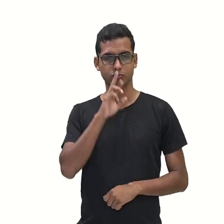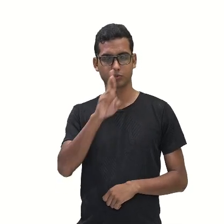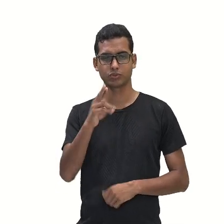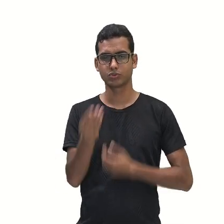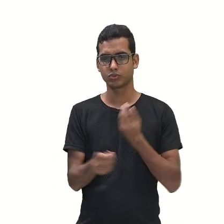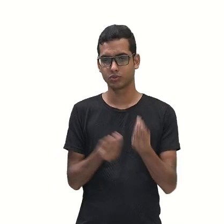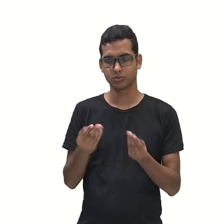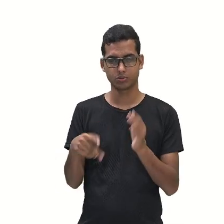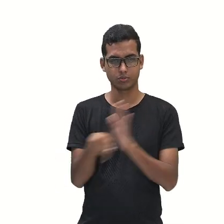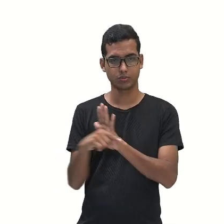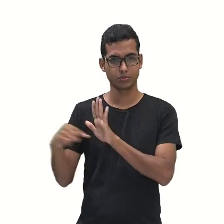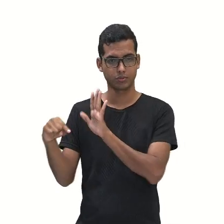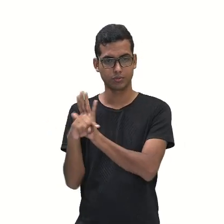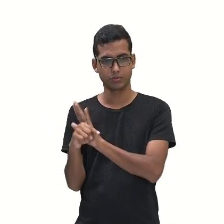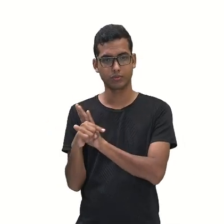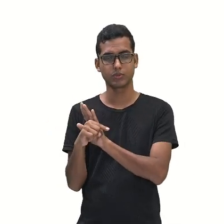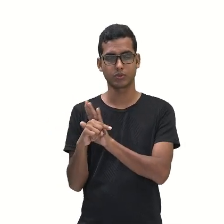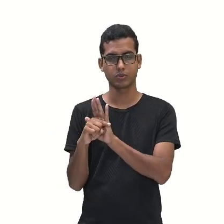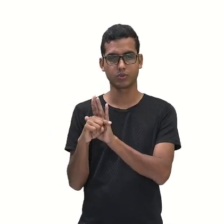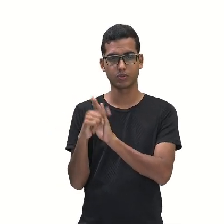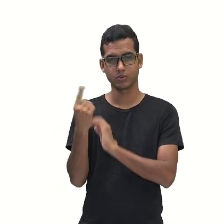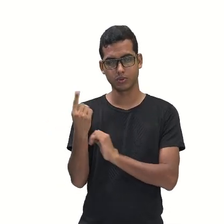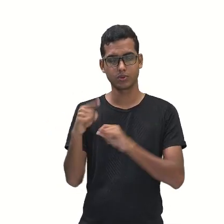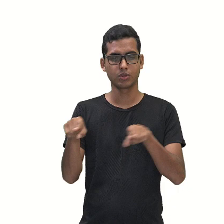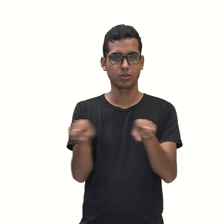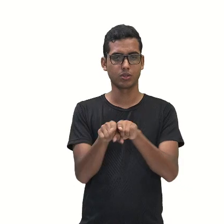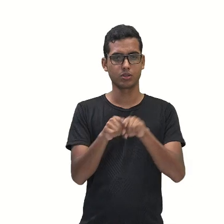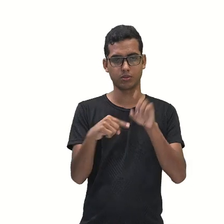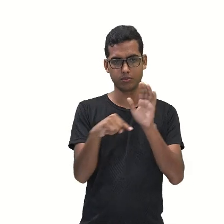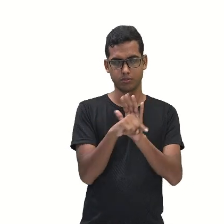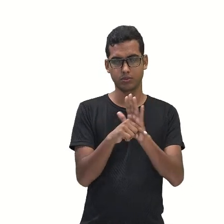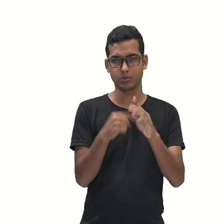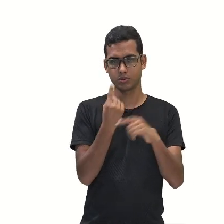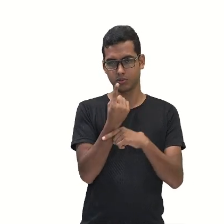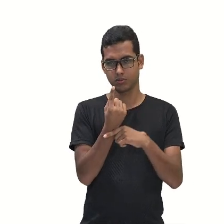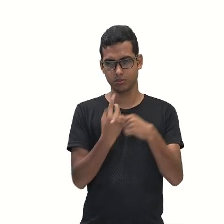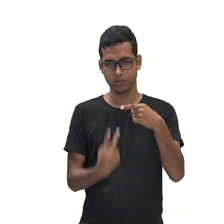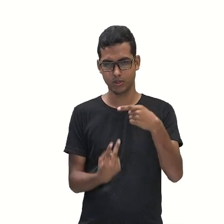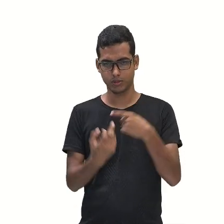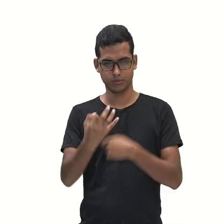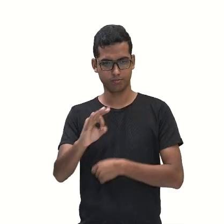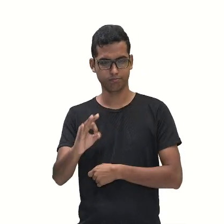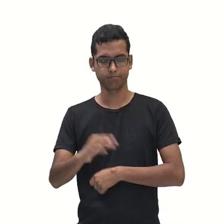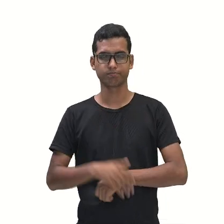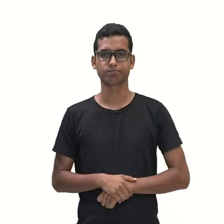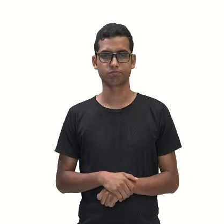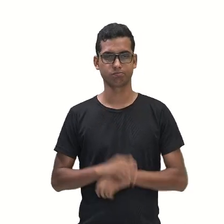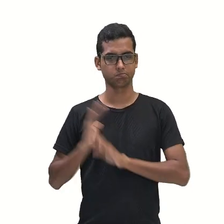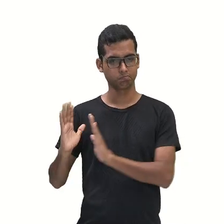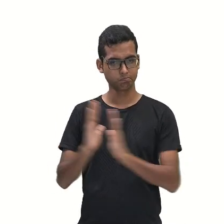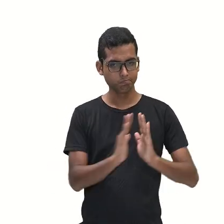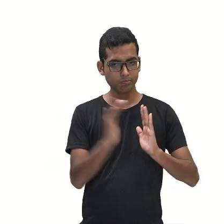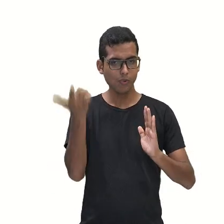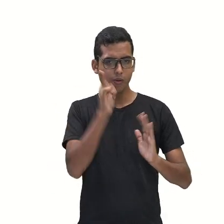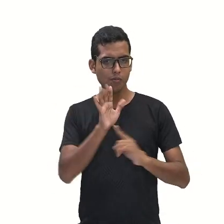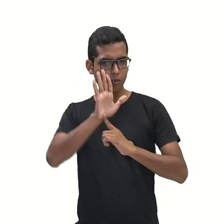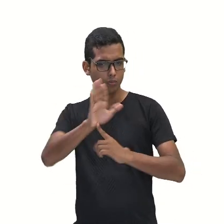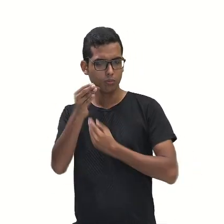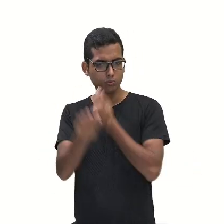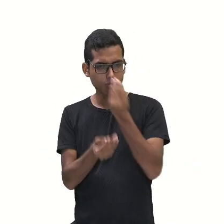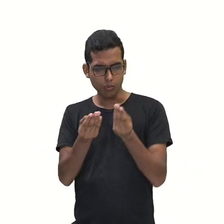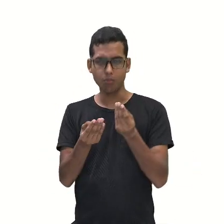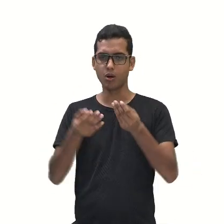tá? Só para não queimar aí as etapas, né? Mostrei como é que funciona,